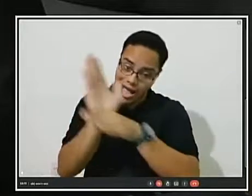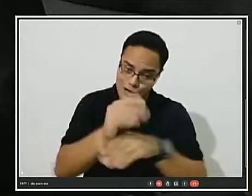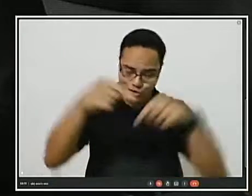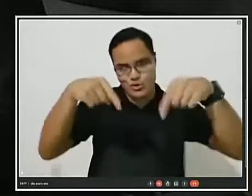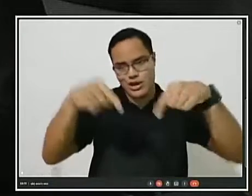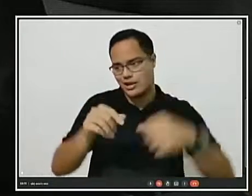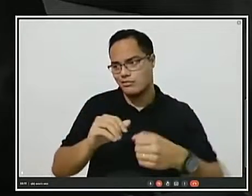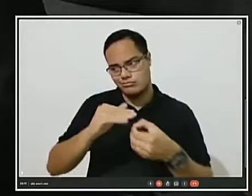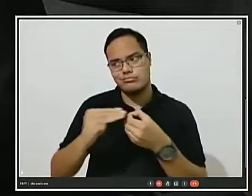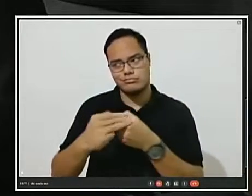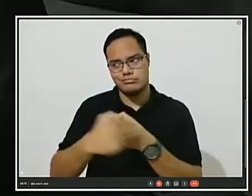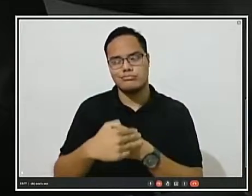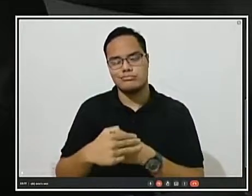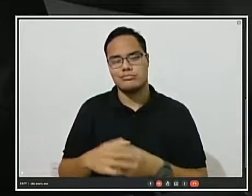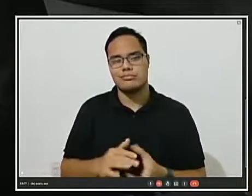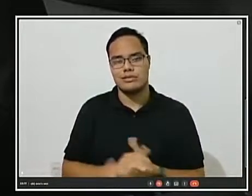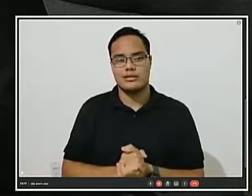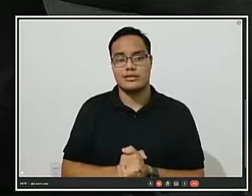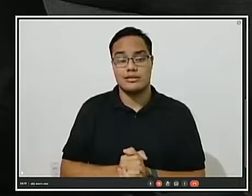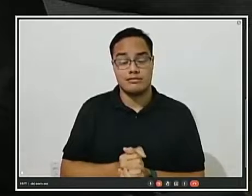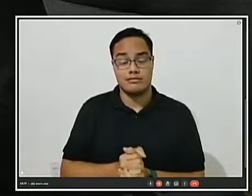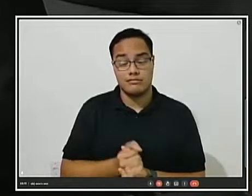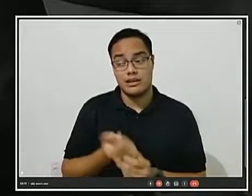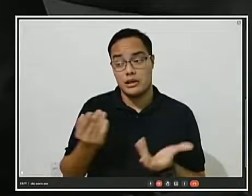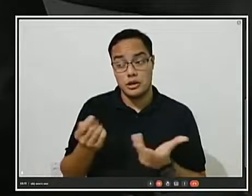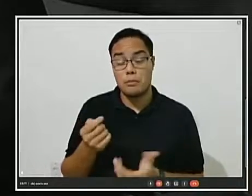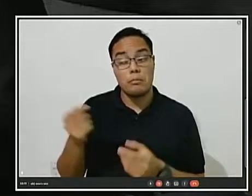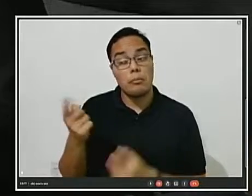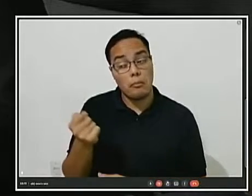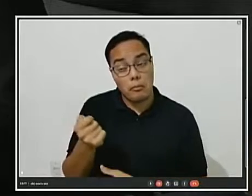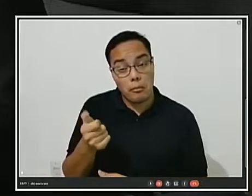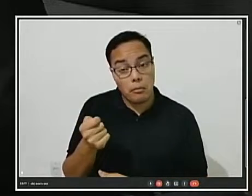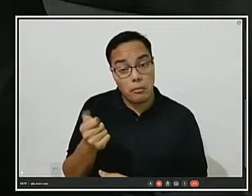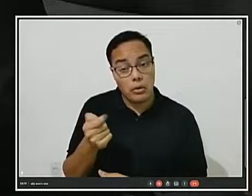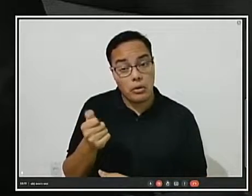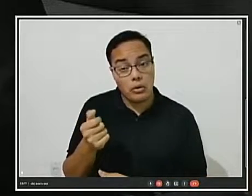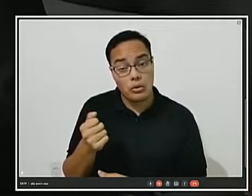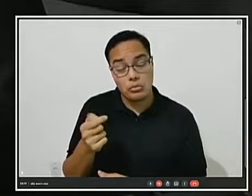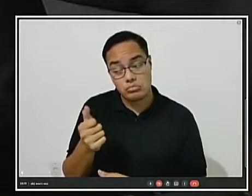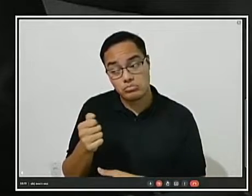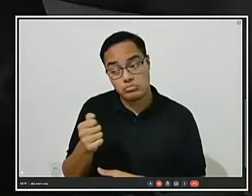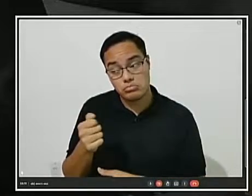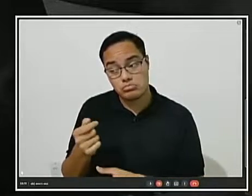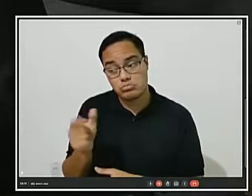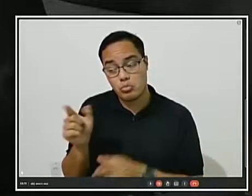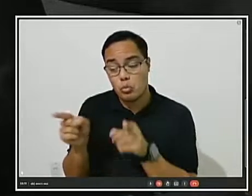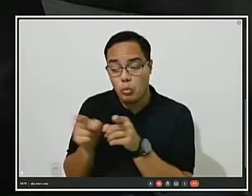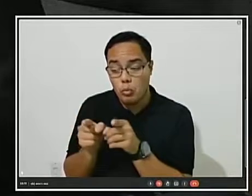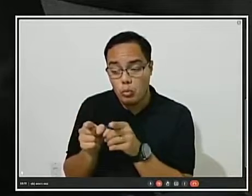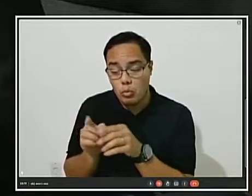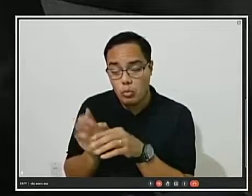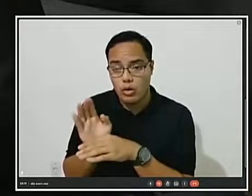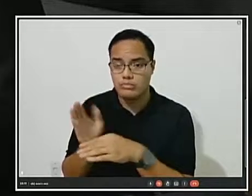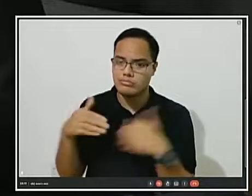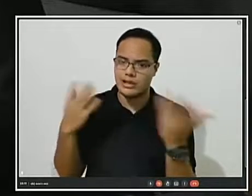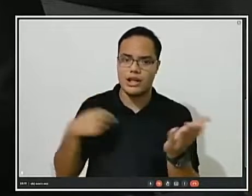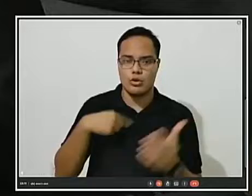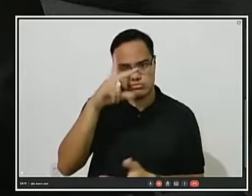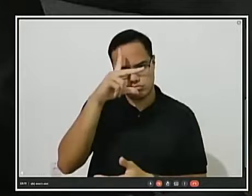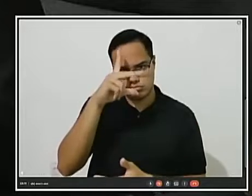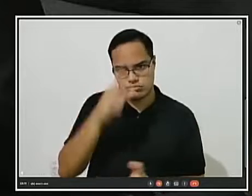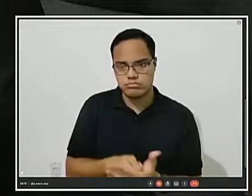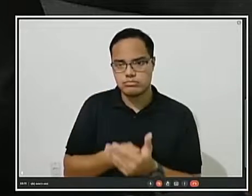são poucos então por isso que eu como Vereador Né decidir apoiar o deputado é é